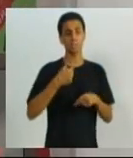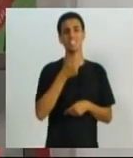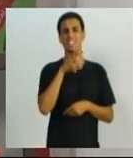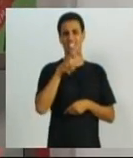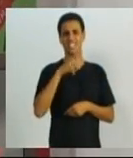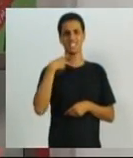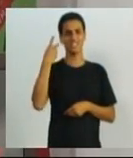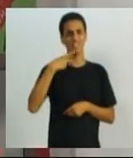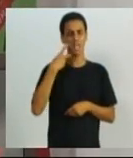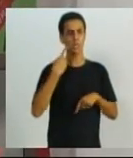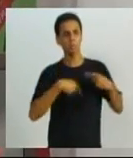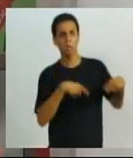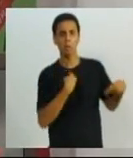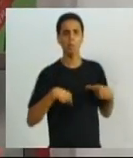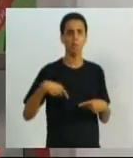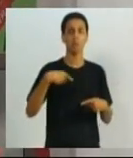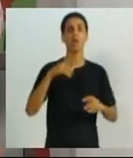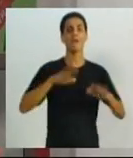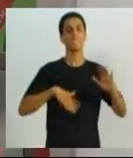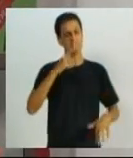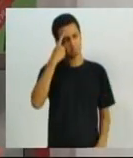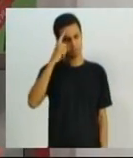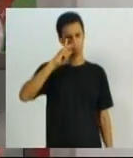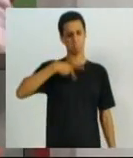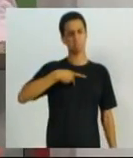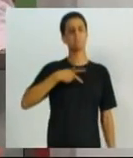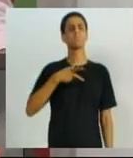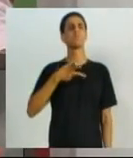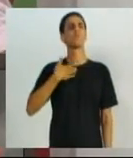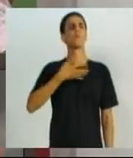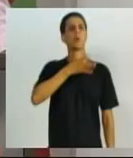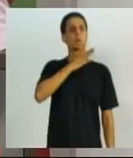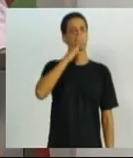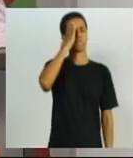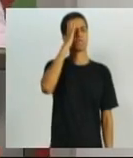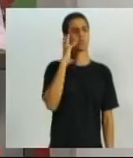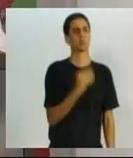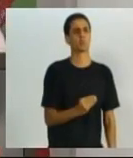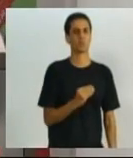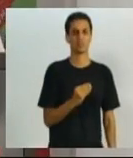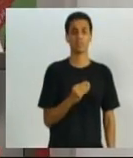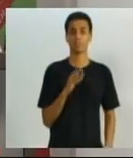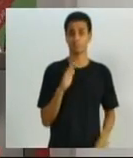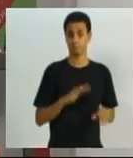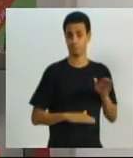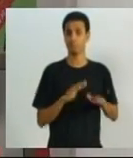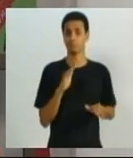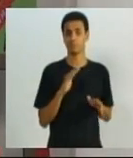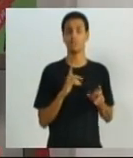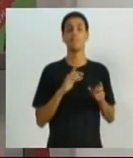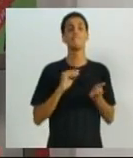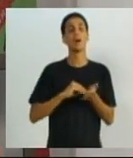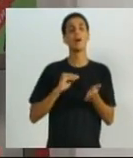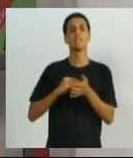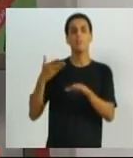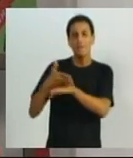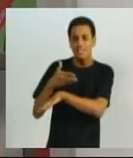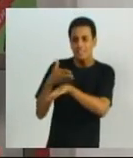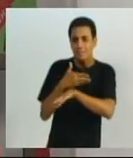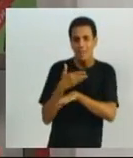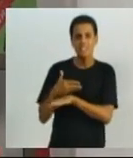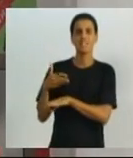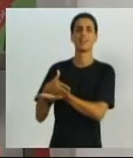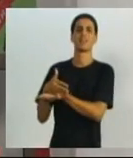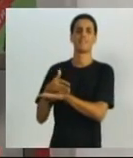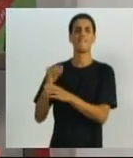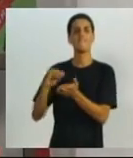15, se acha muitas vezes dono da razão e da verdade, vereador Beto? E deixa de participar e convocar